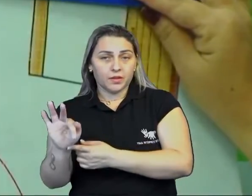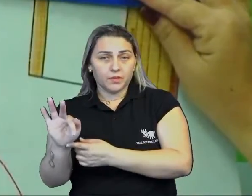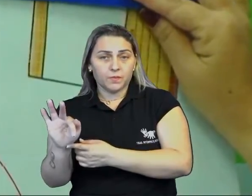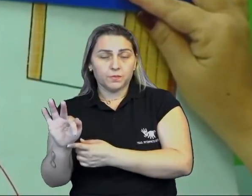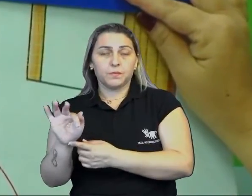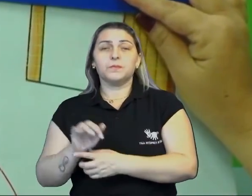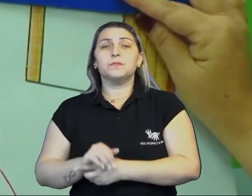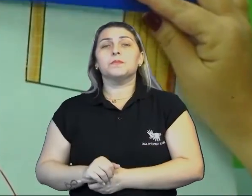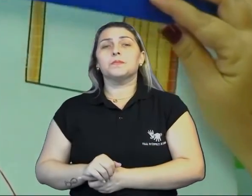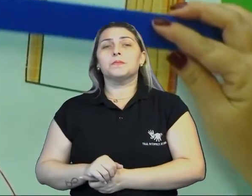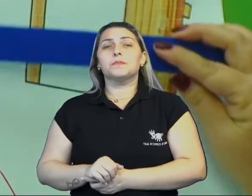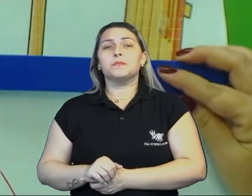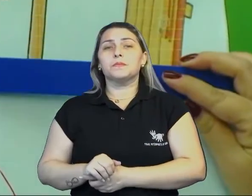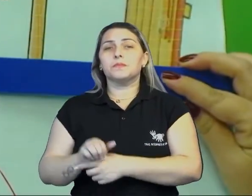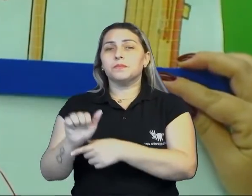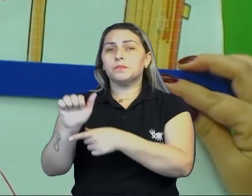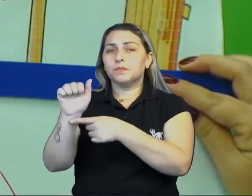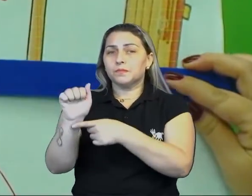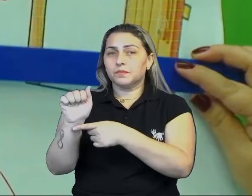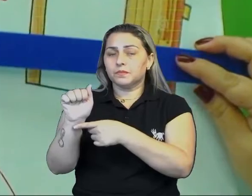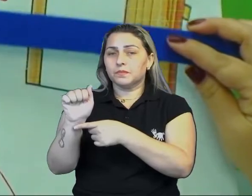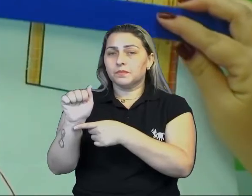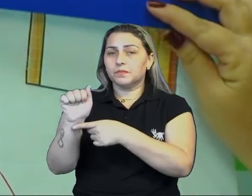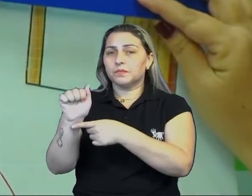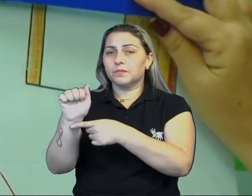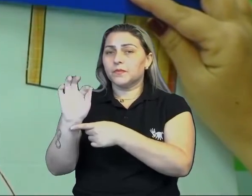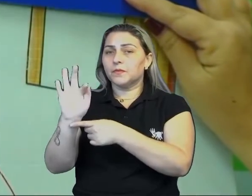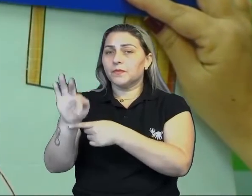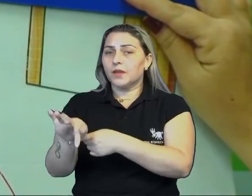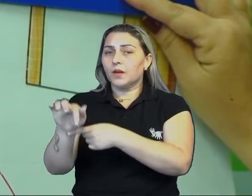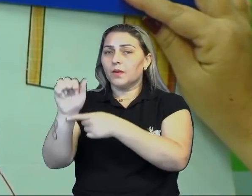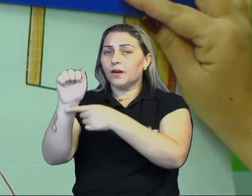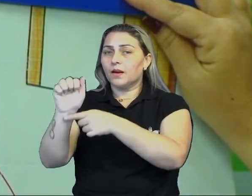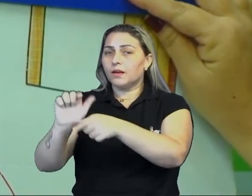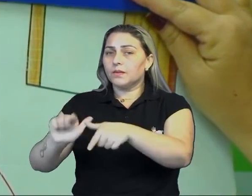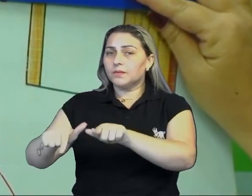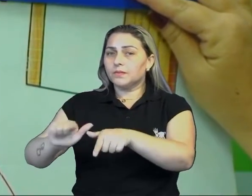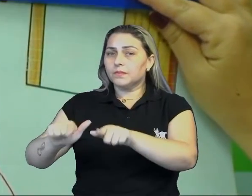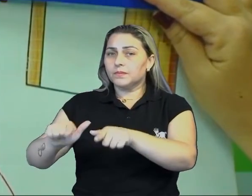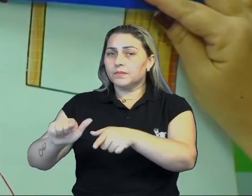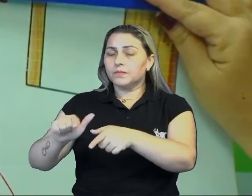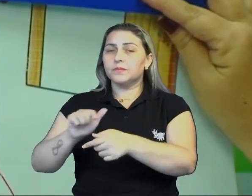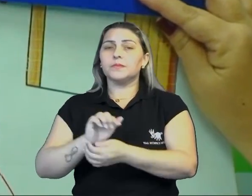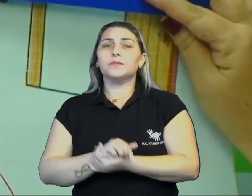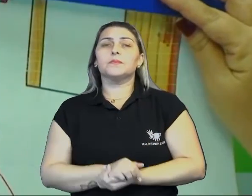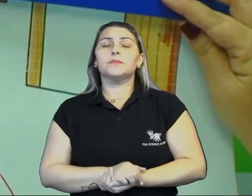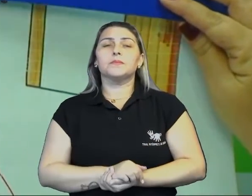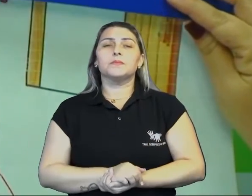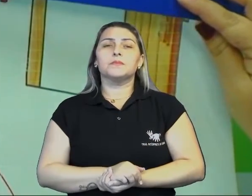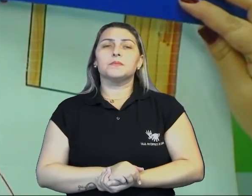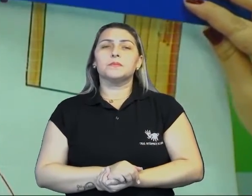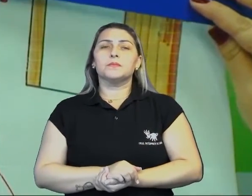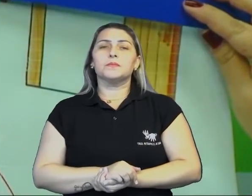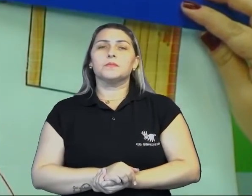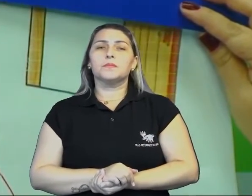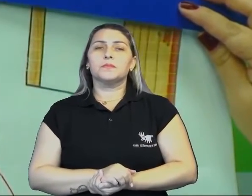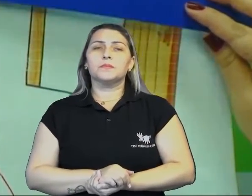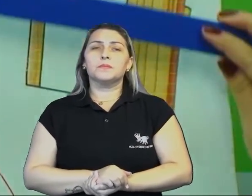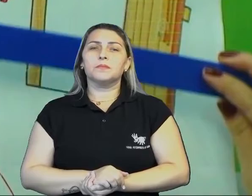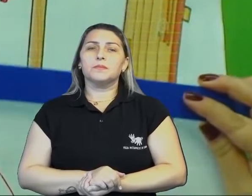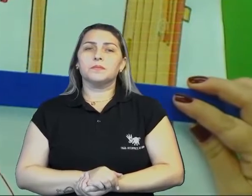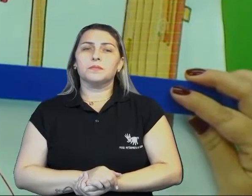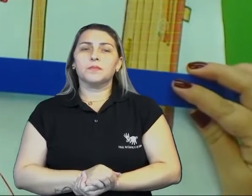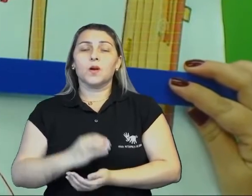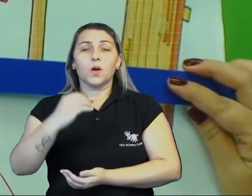ó. Morta com porta. Perceberam que as últimas letras é o O, o R, o T e o